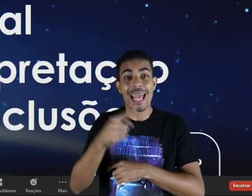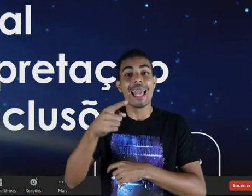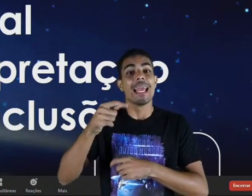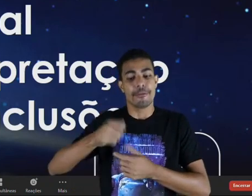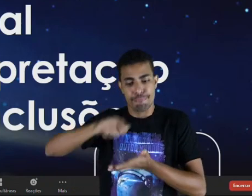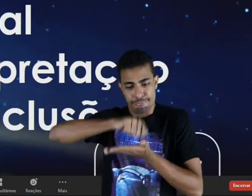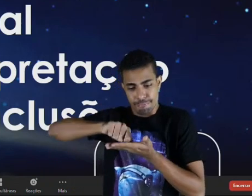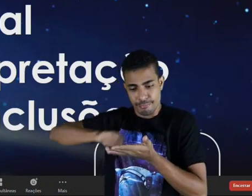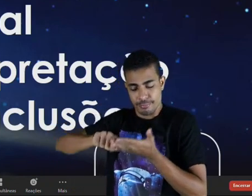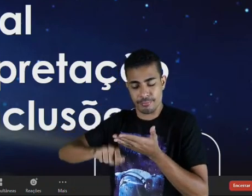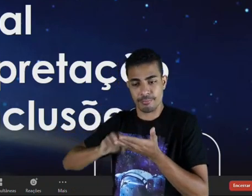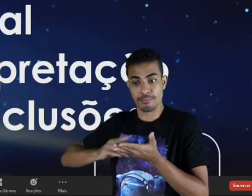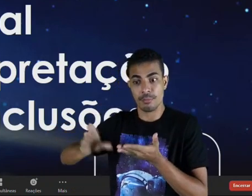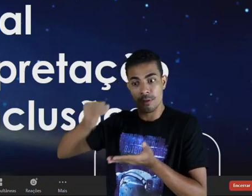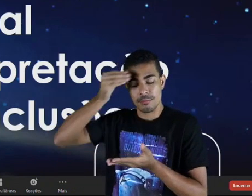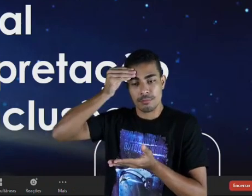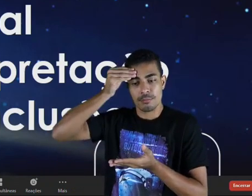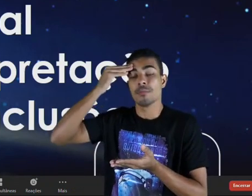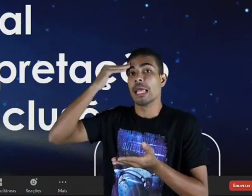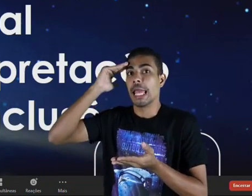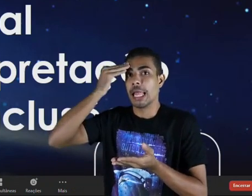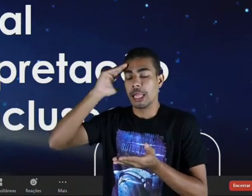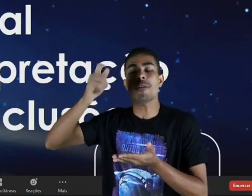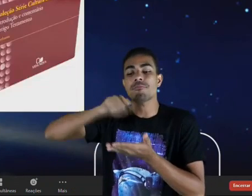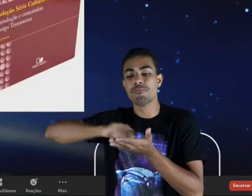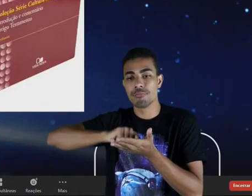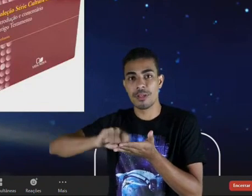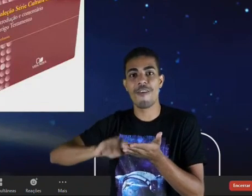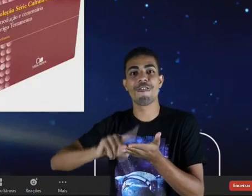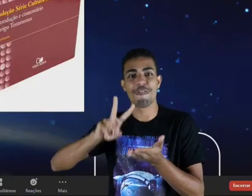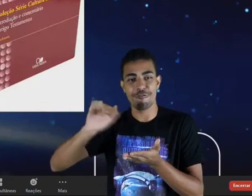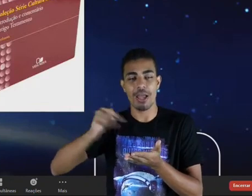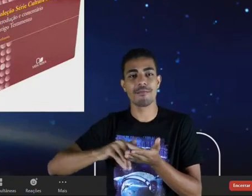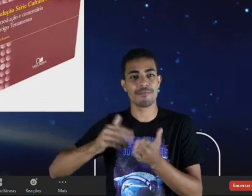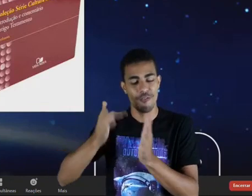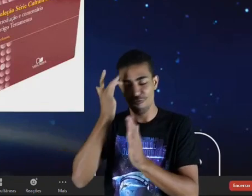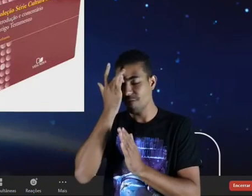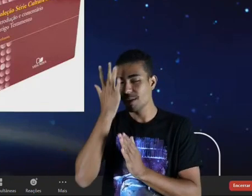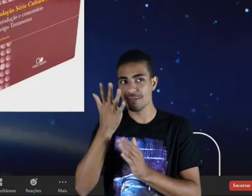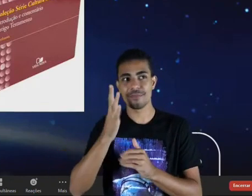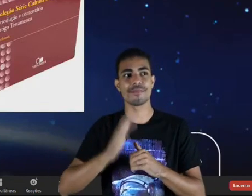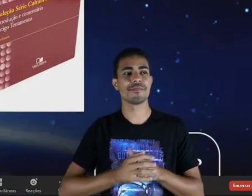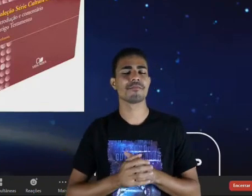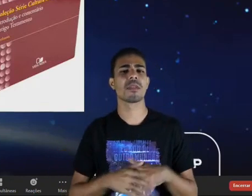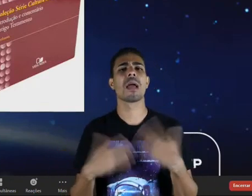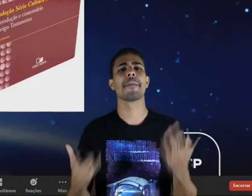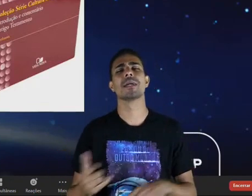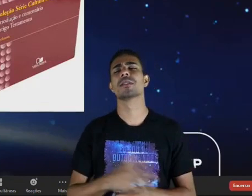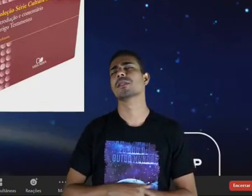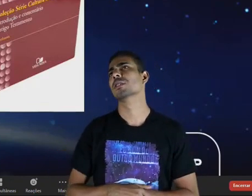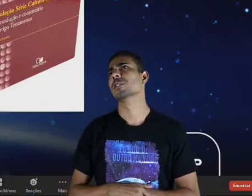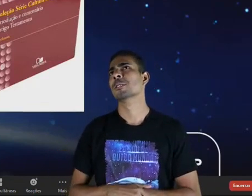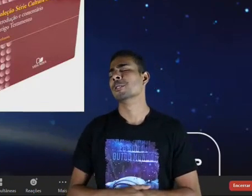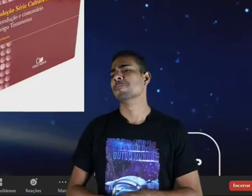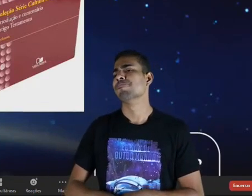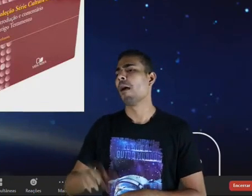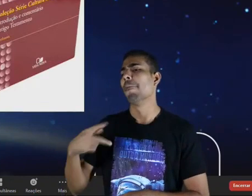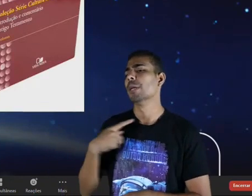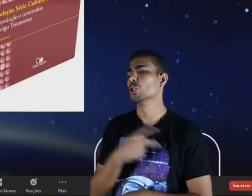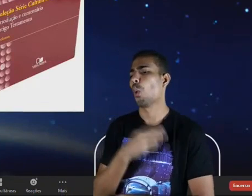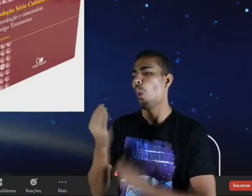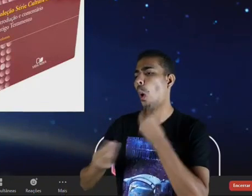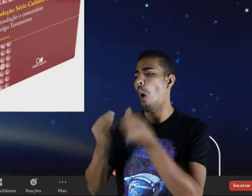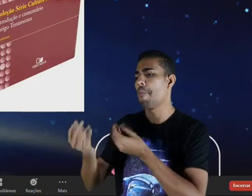escrever. Quando você coloca por escrito, facilita a sua memorização. Agora alguém pode perguntar assim, Rodrigo, tudo bem, mas onde é que eu vou achar